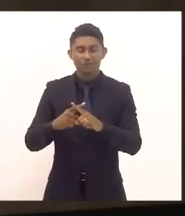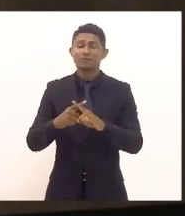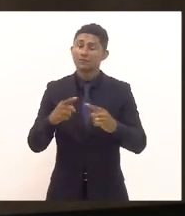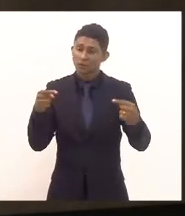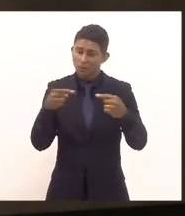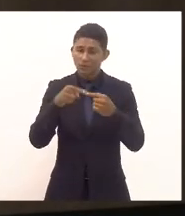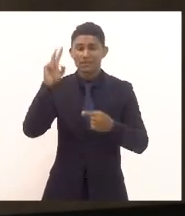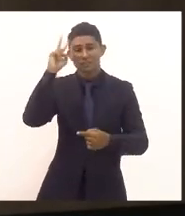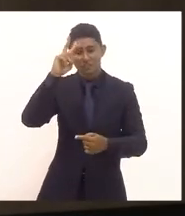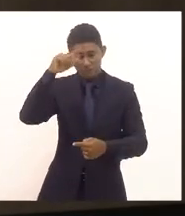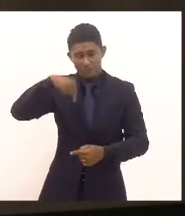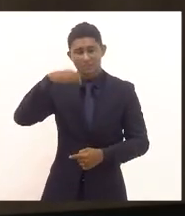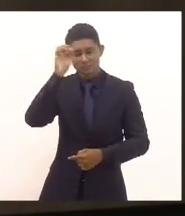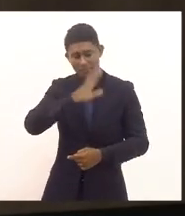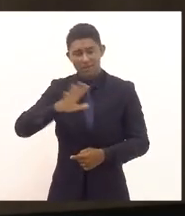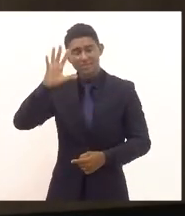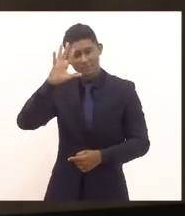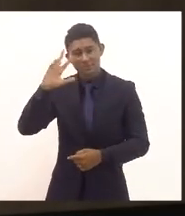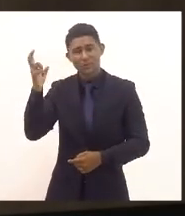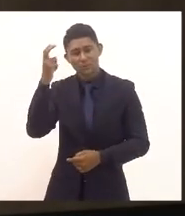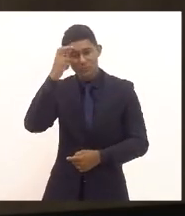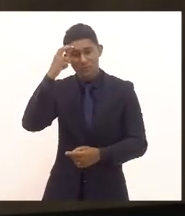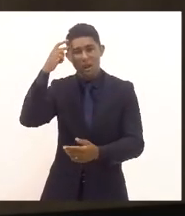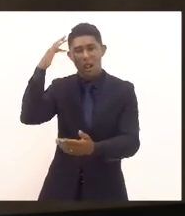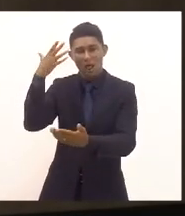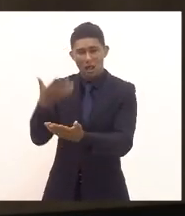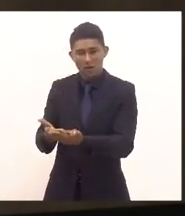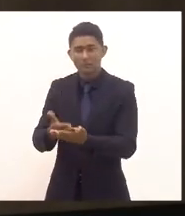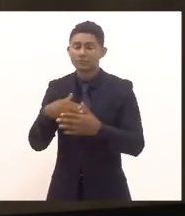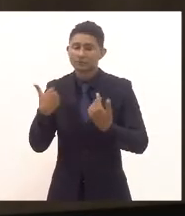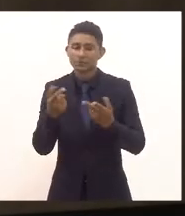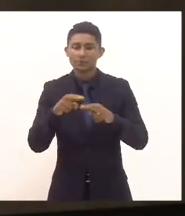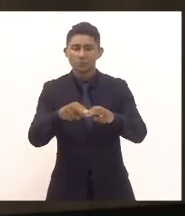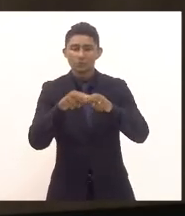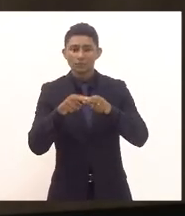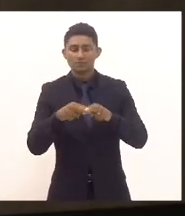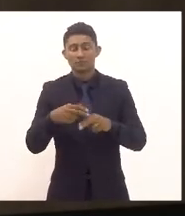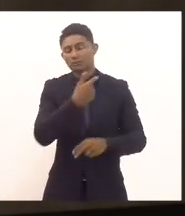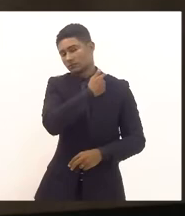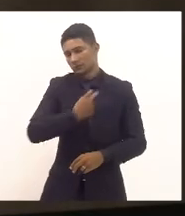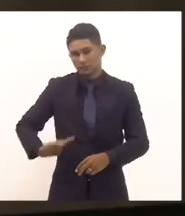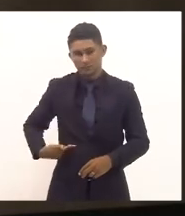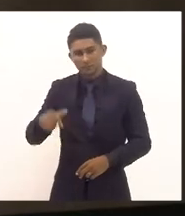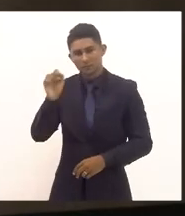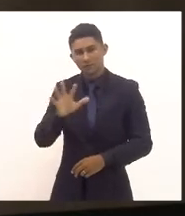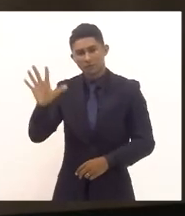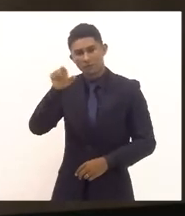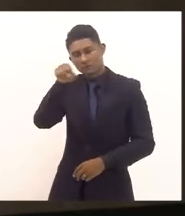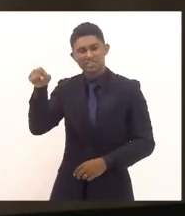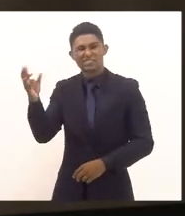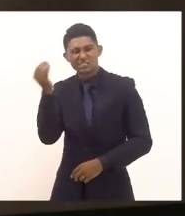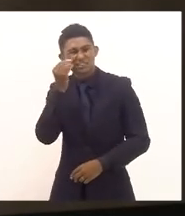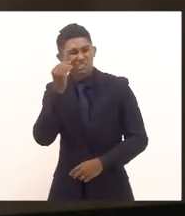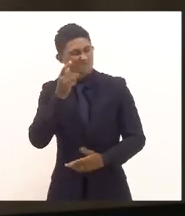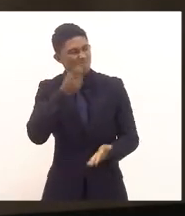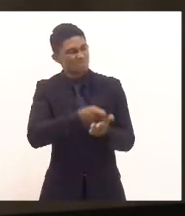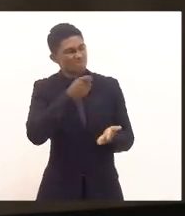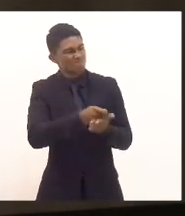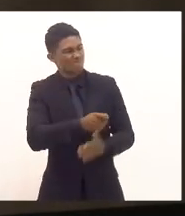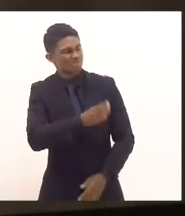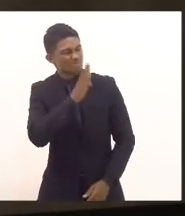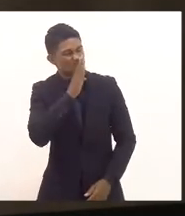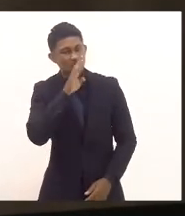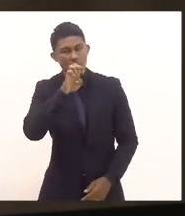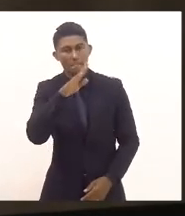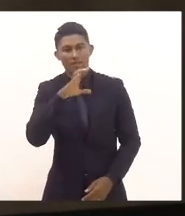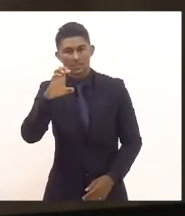história brasileira que faz parte da cultura nacional e é por isso que neste momento em que o governo federal tenta calar a boca da IBC calar a